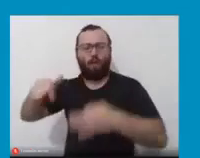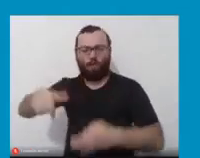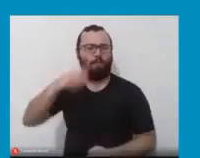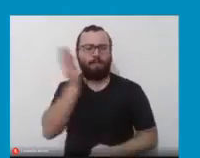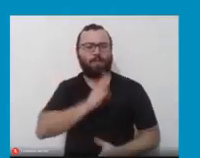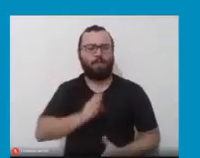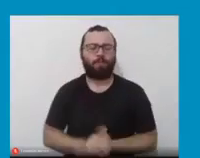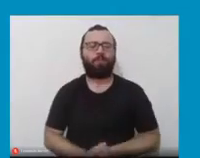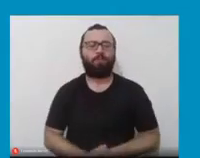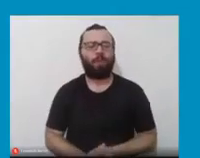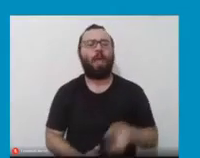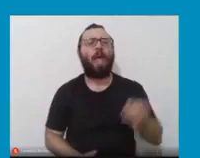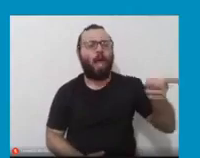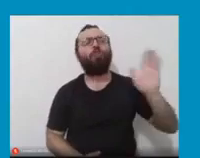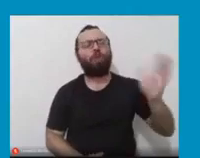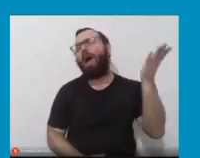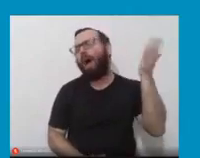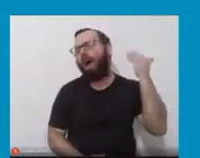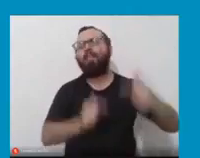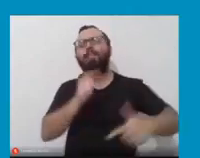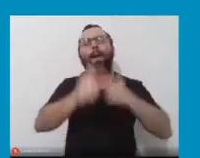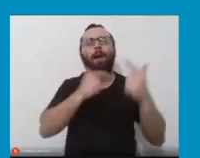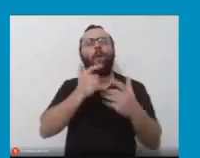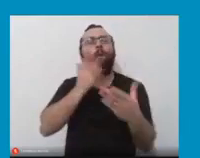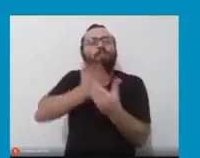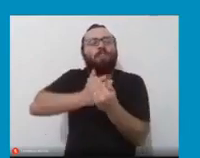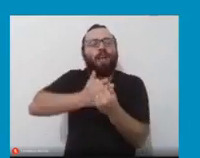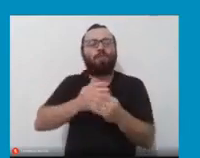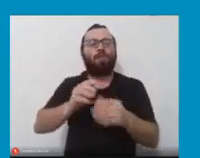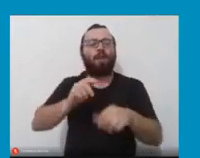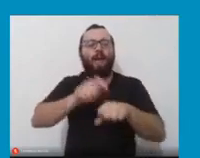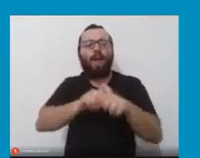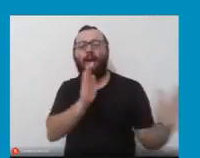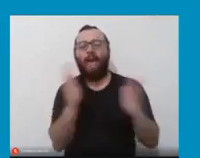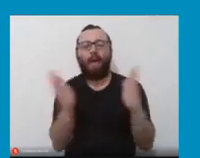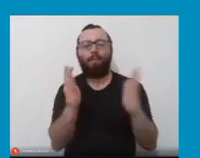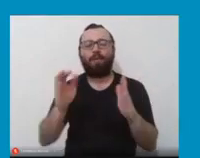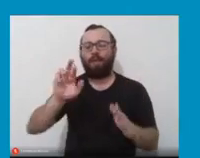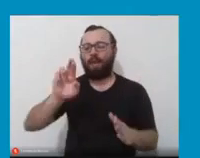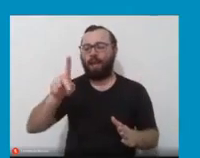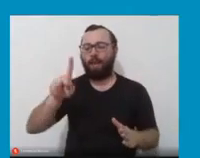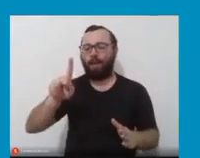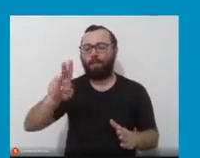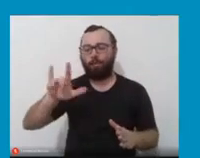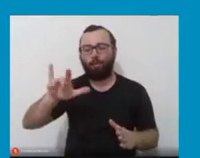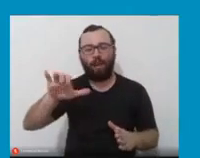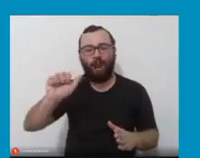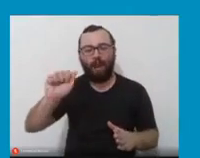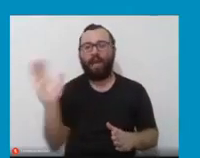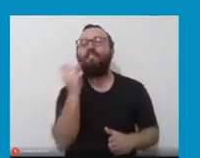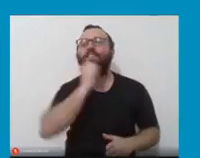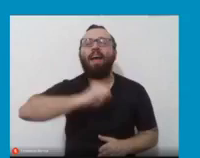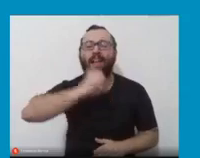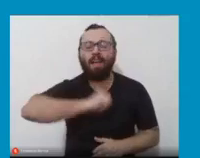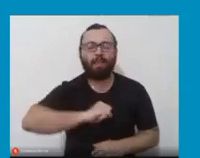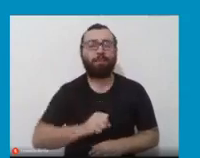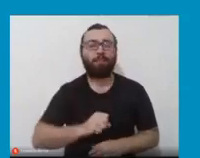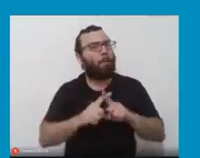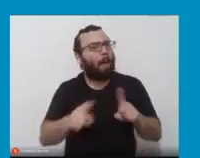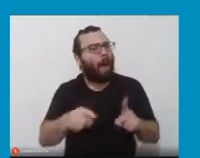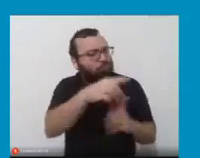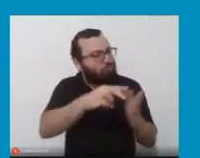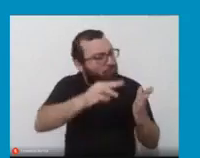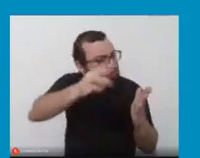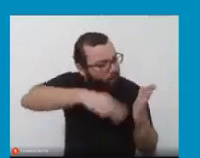Ele trabalhou com processos na época da República Velha, mas a atualidade, não só da metodologia,